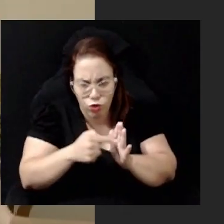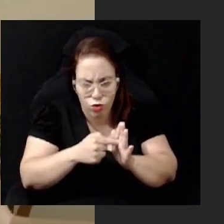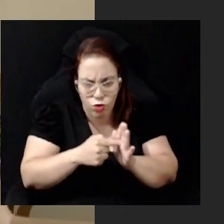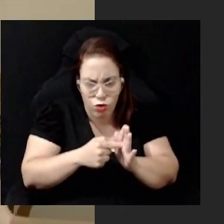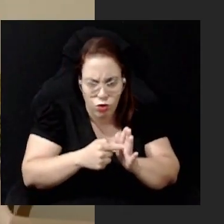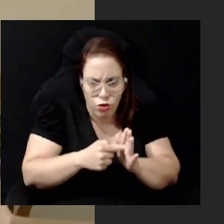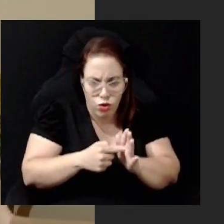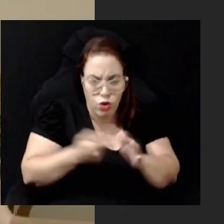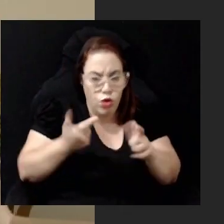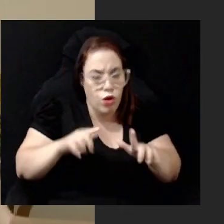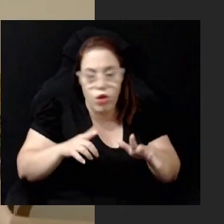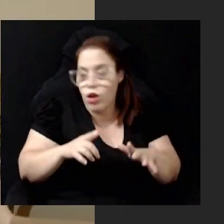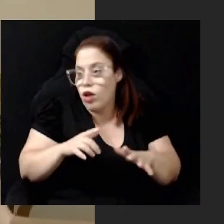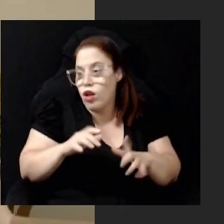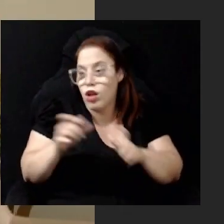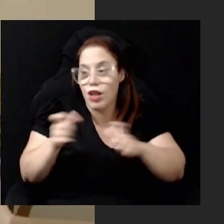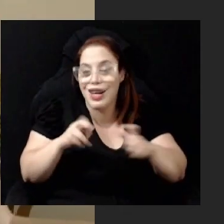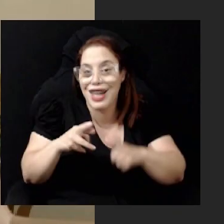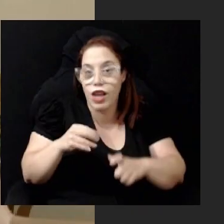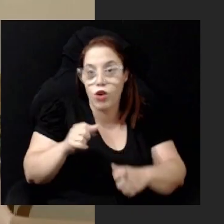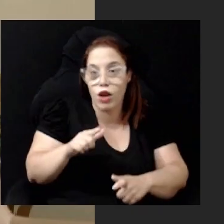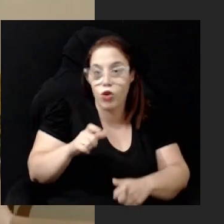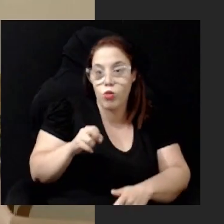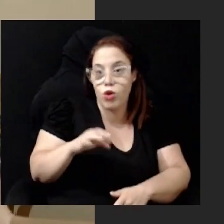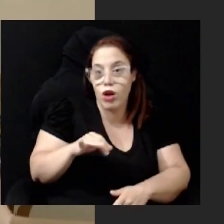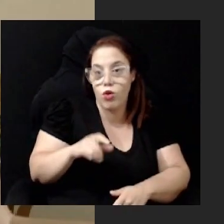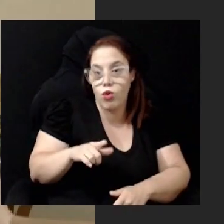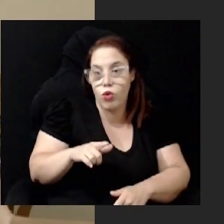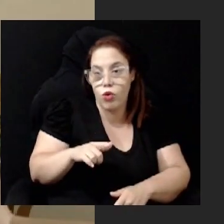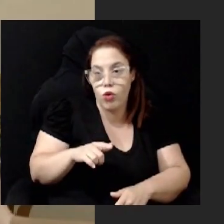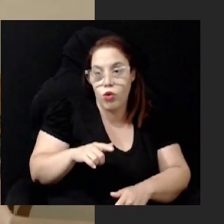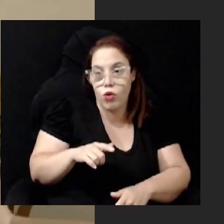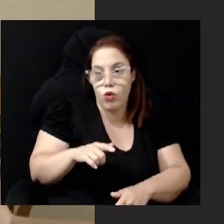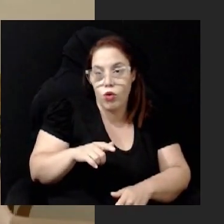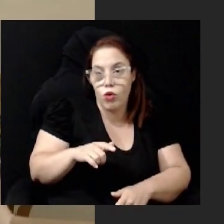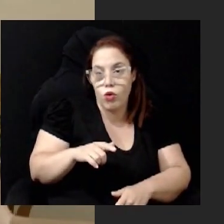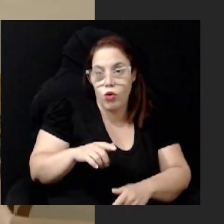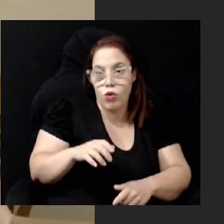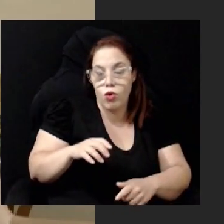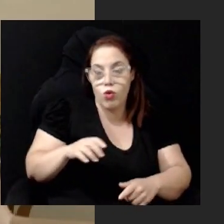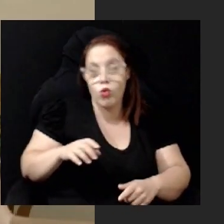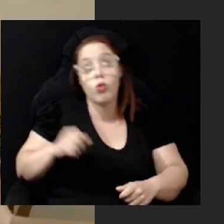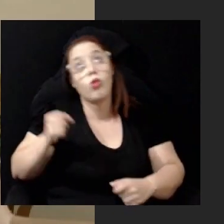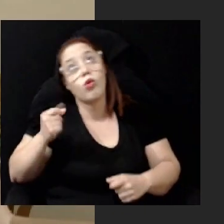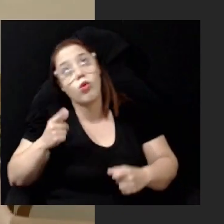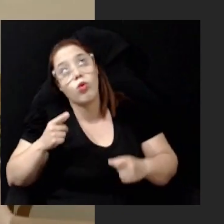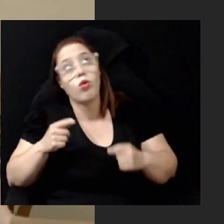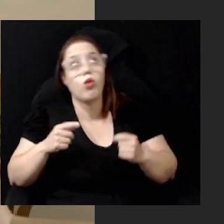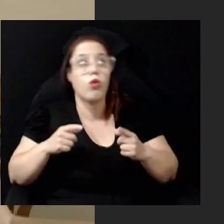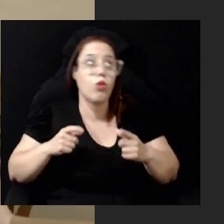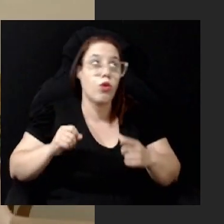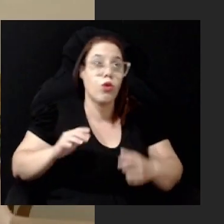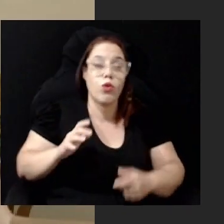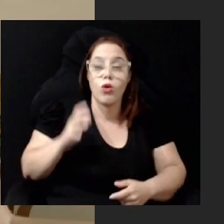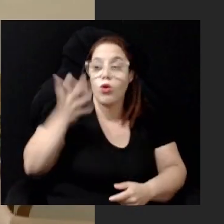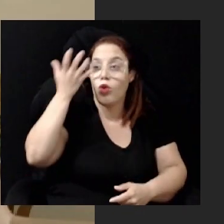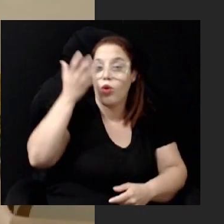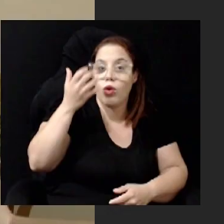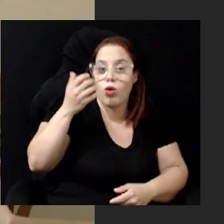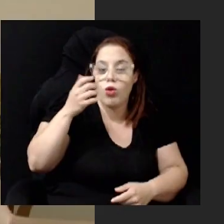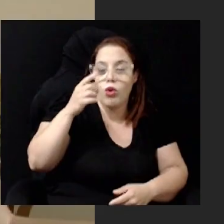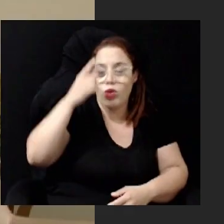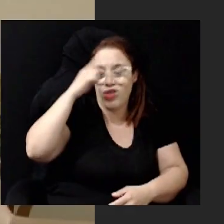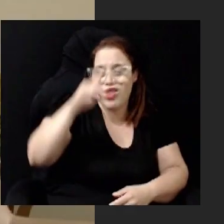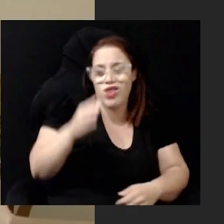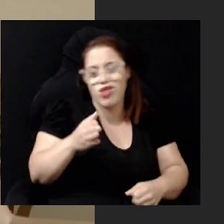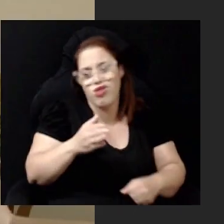é que não fique nenhuma célula tumoral viável no corpo. Mas às vezes acontece, se o diagnóstico foi mais tardio,